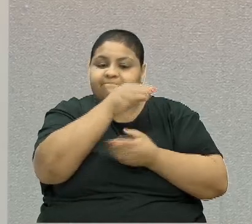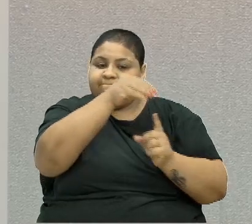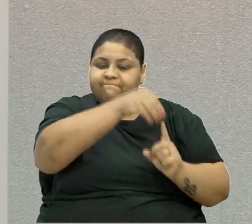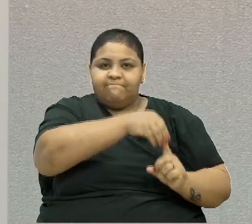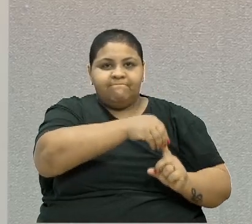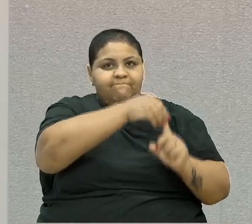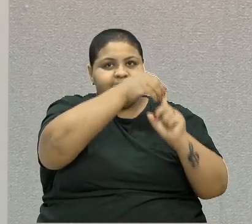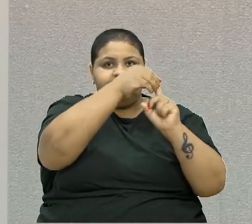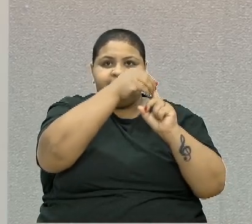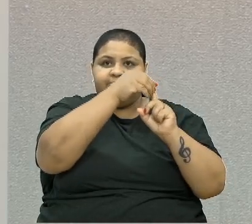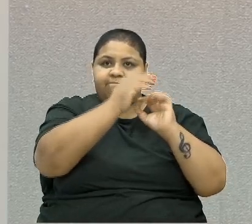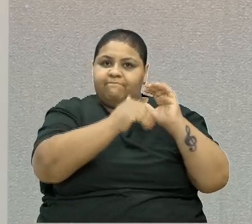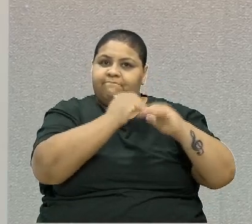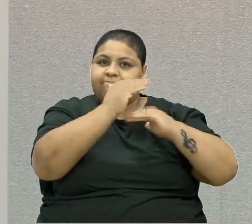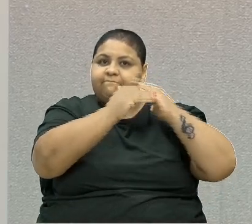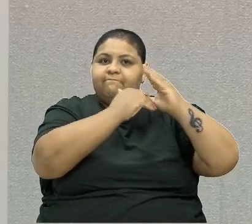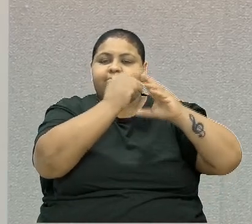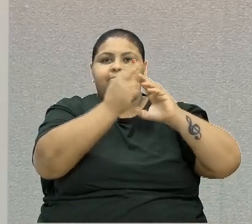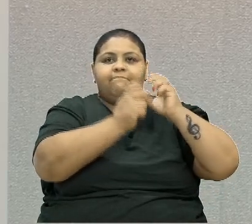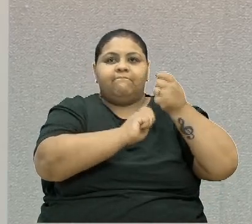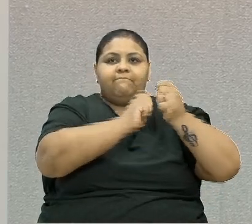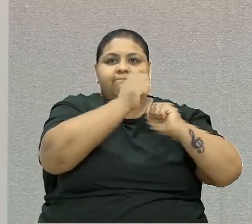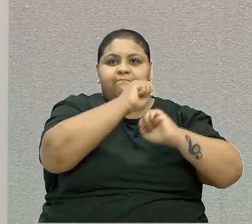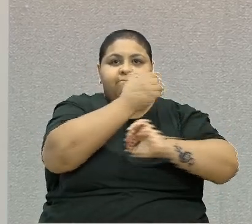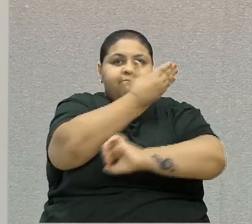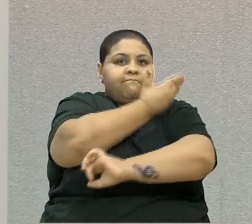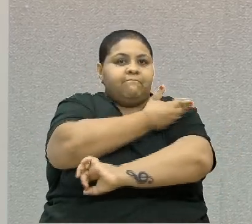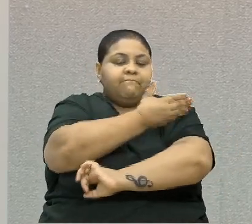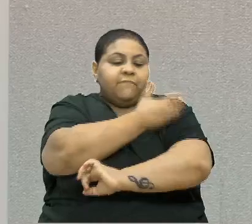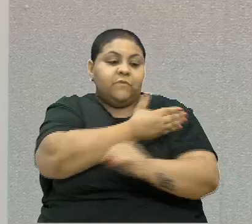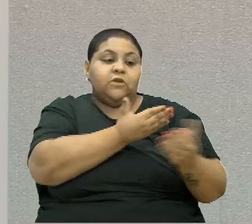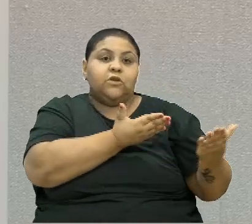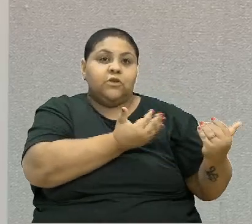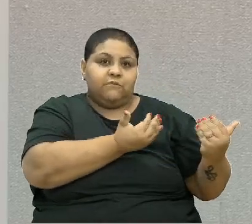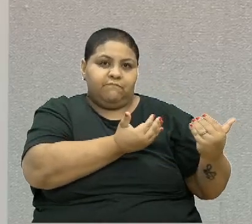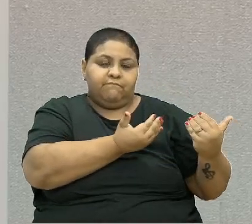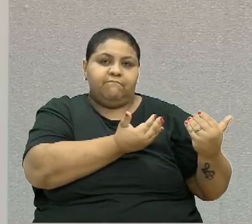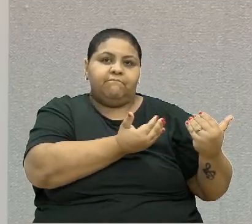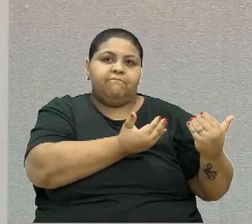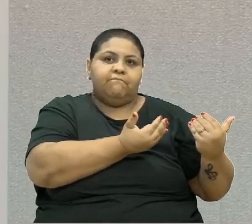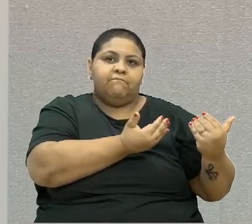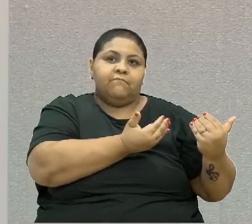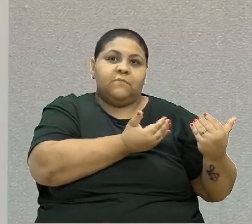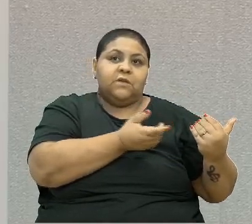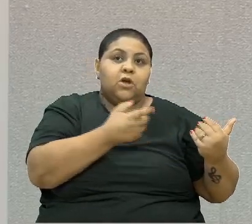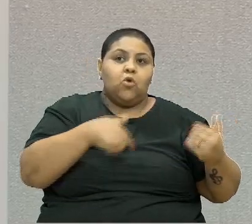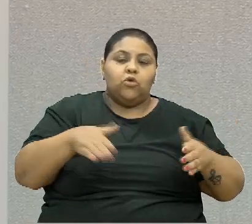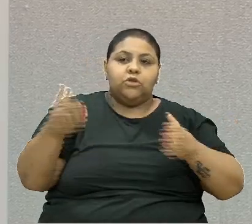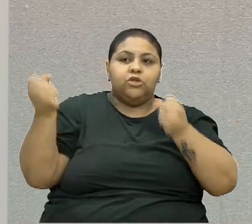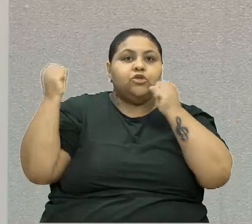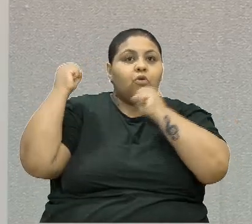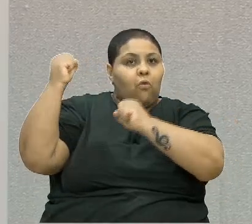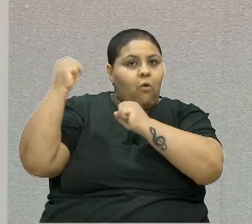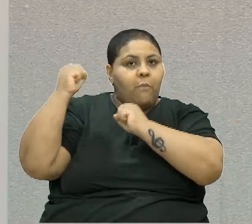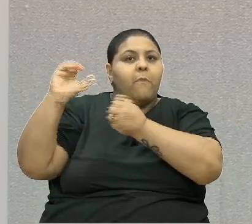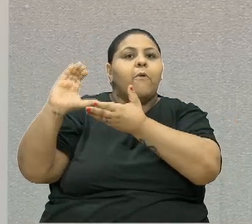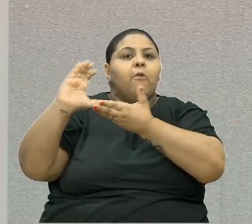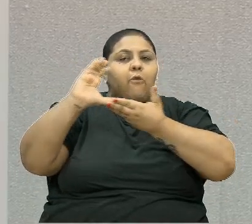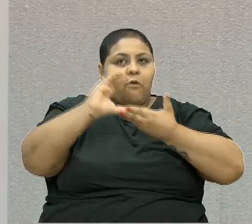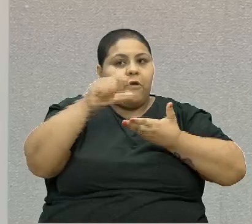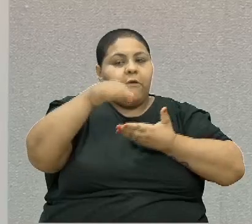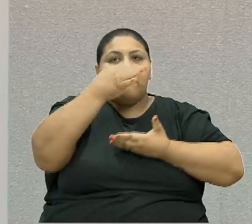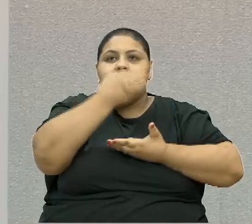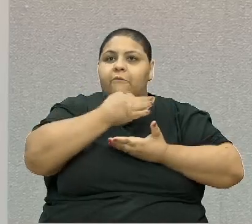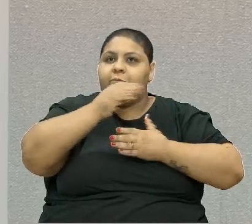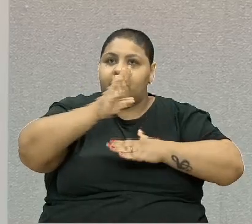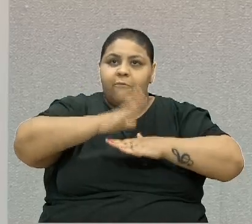primordial para o desenvolvimento da indústria, treinamento dos nossos jovens. A gente comemora um investimento gigante em Caxias do Sul para